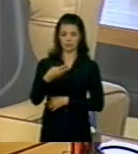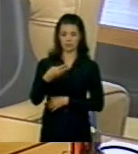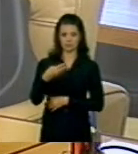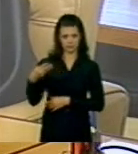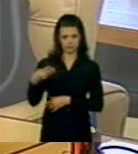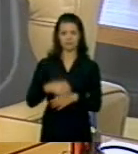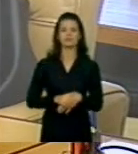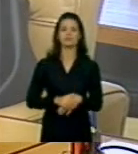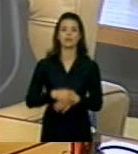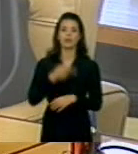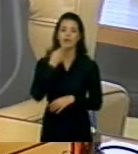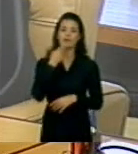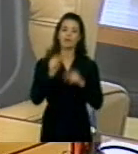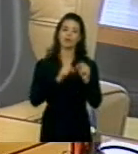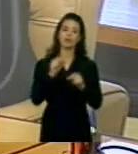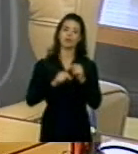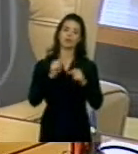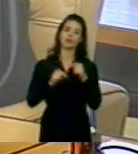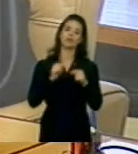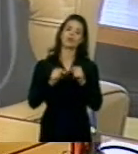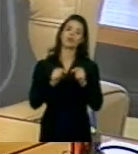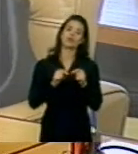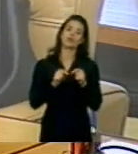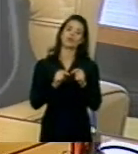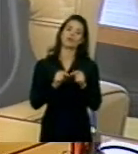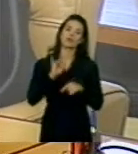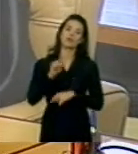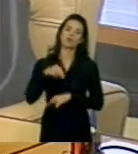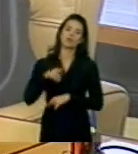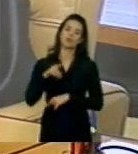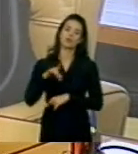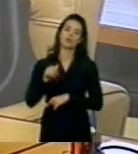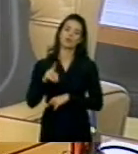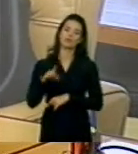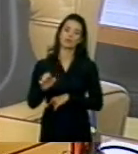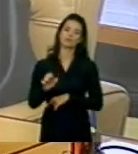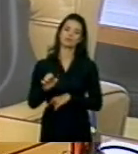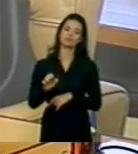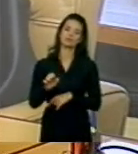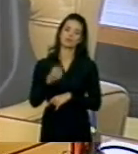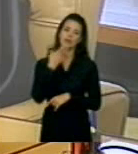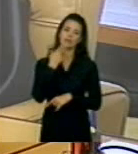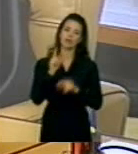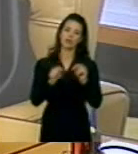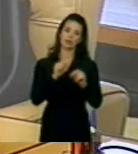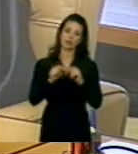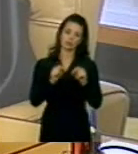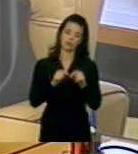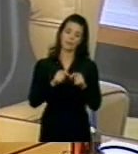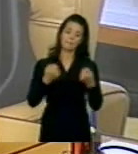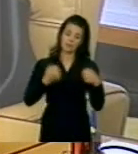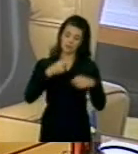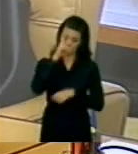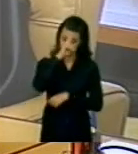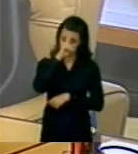imunidade parlamentar prevista no caput do artigo 53. Disse Sua Excelência, cabe assinalar que